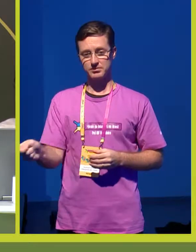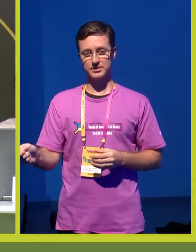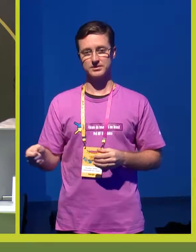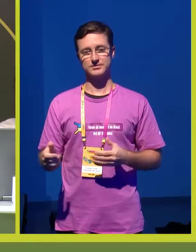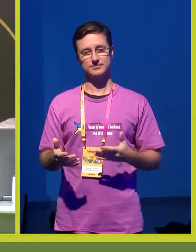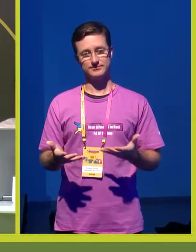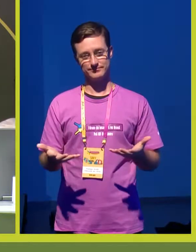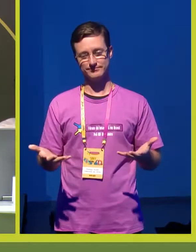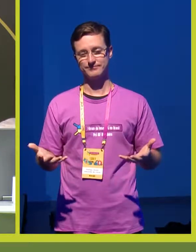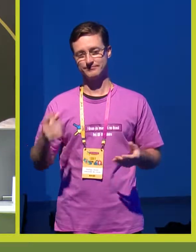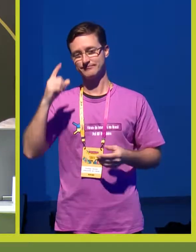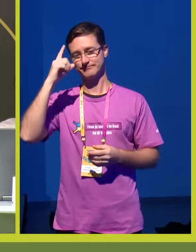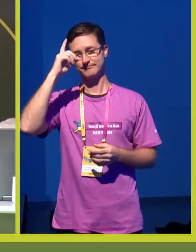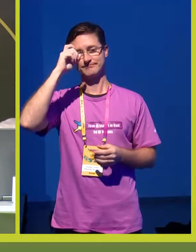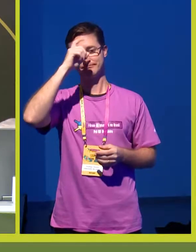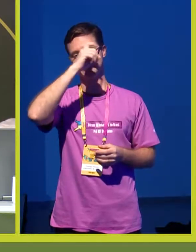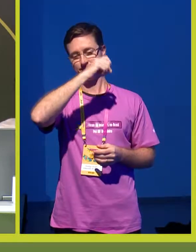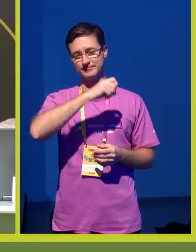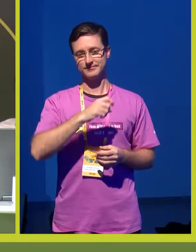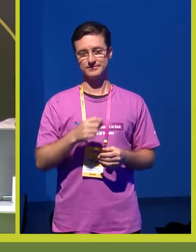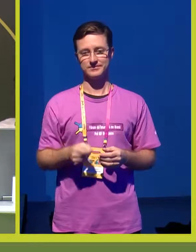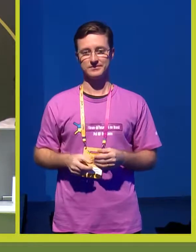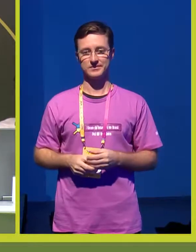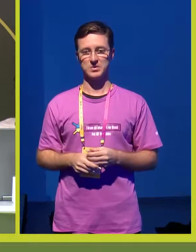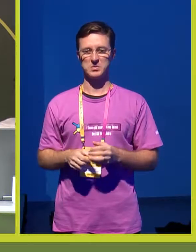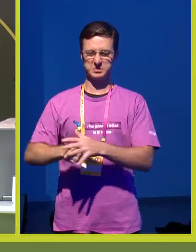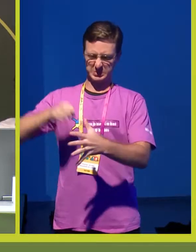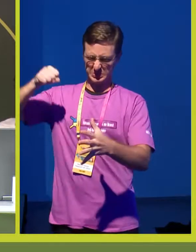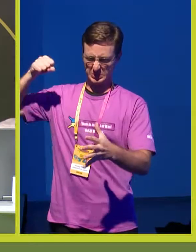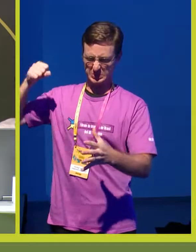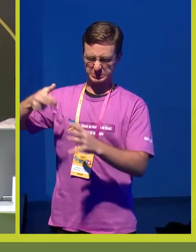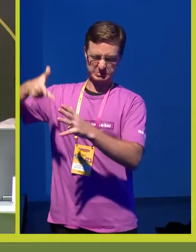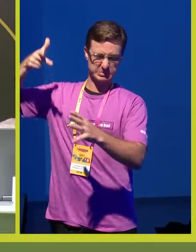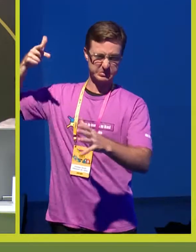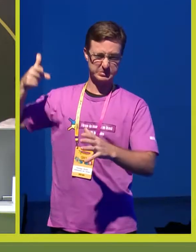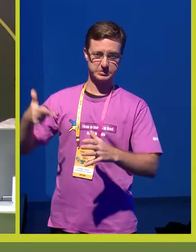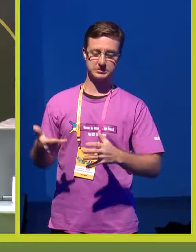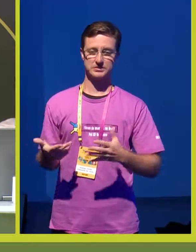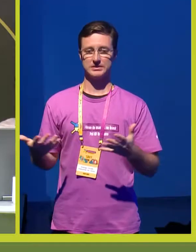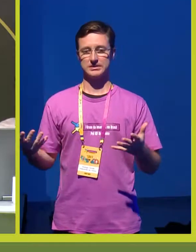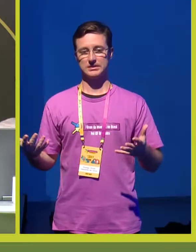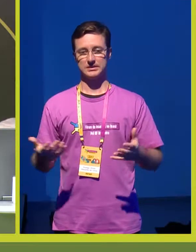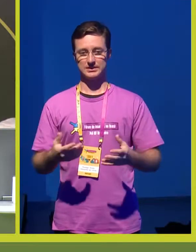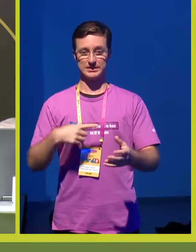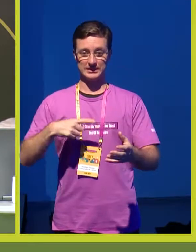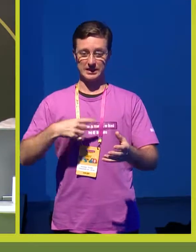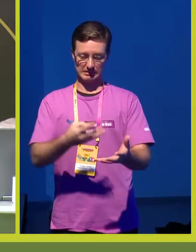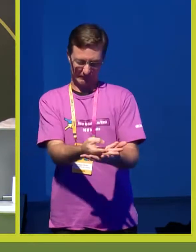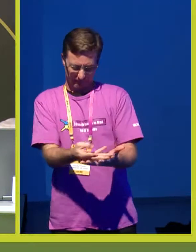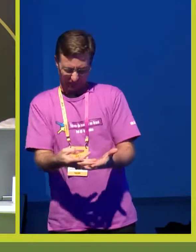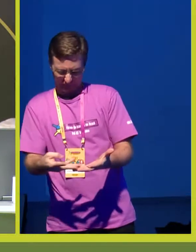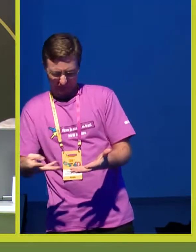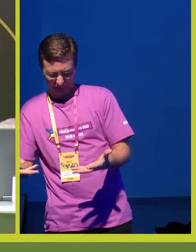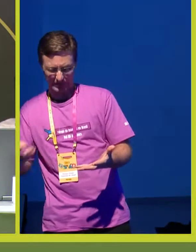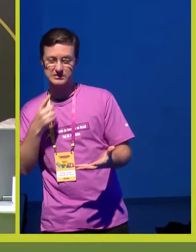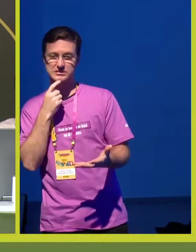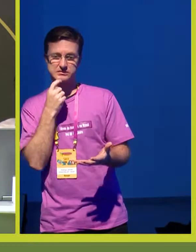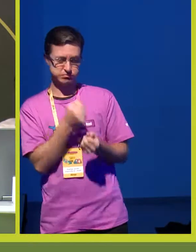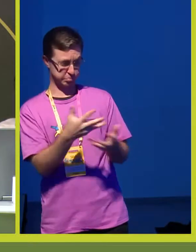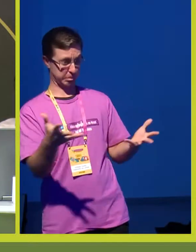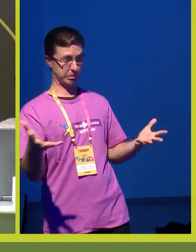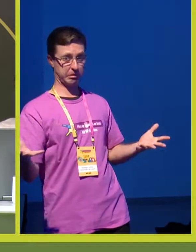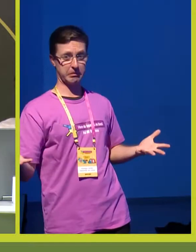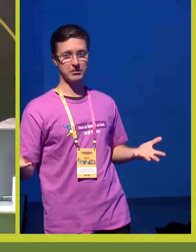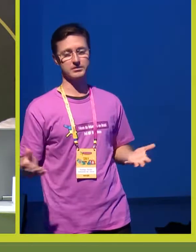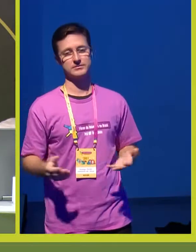sexuais, de crimes violentos em que normalmente arrastam de suor, de sangue na cena do crime.